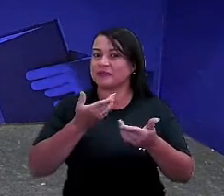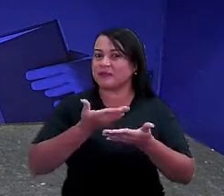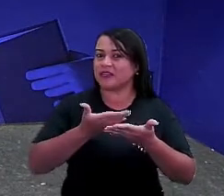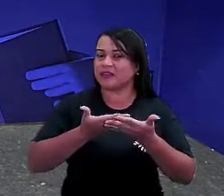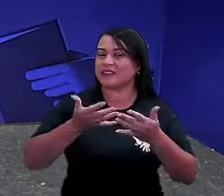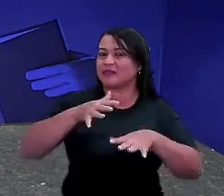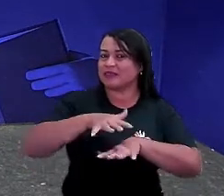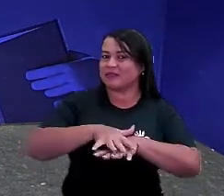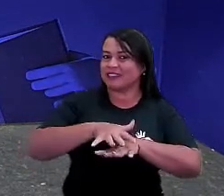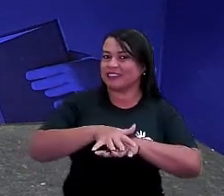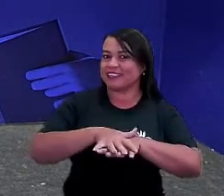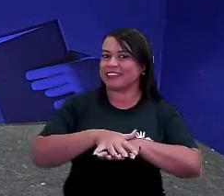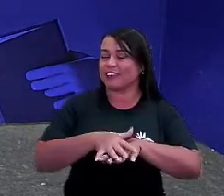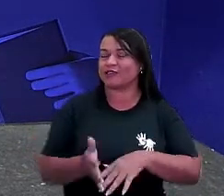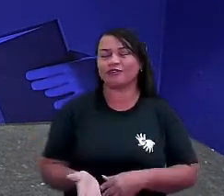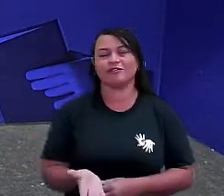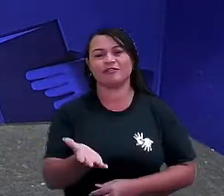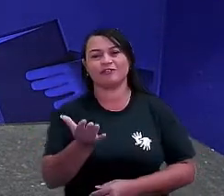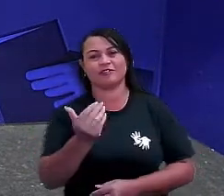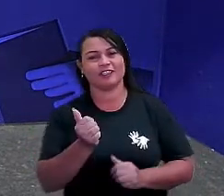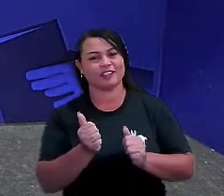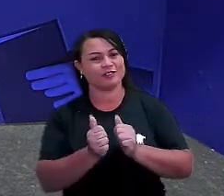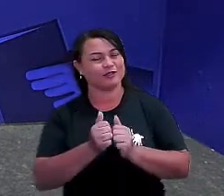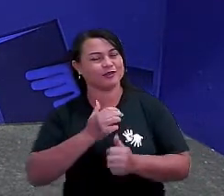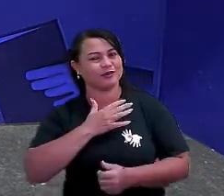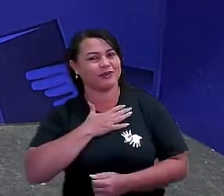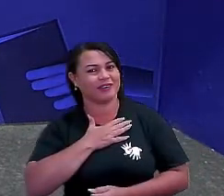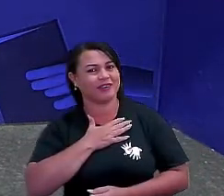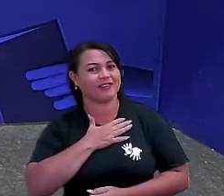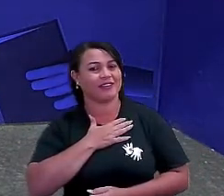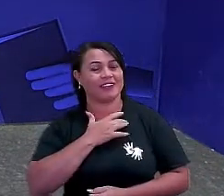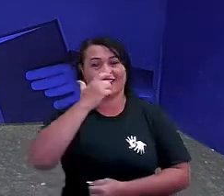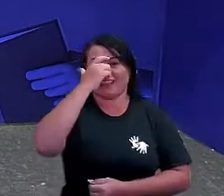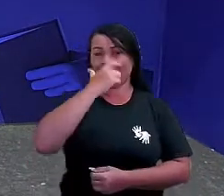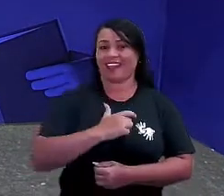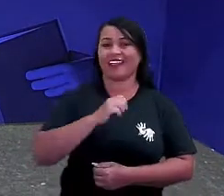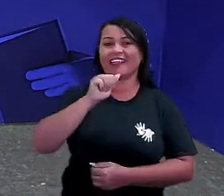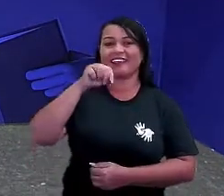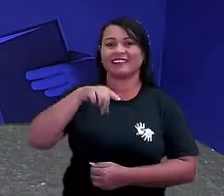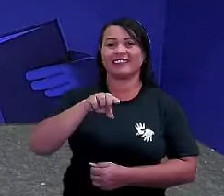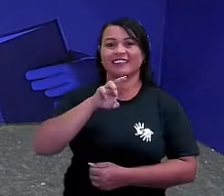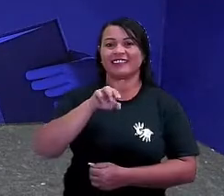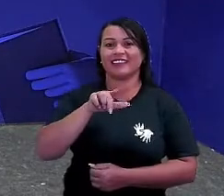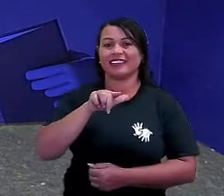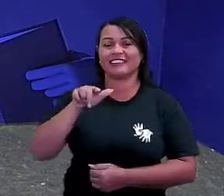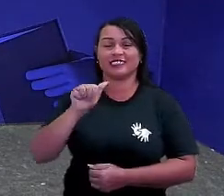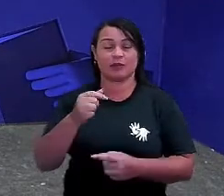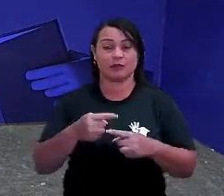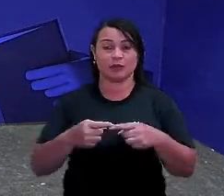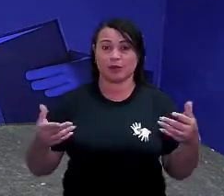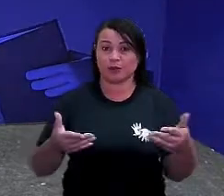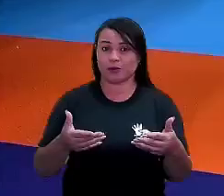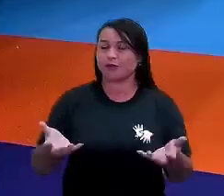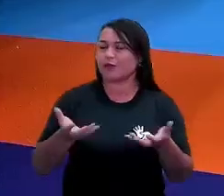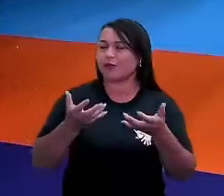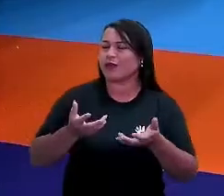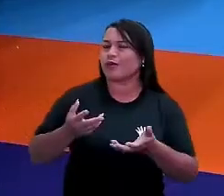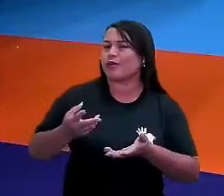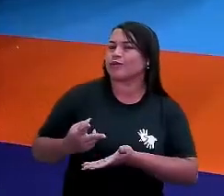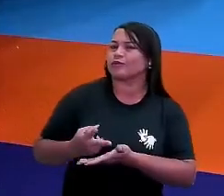uma aula de matemática. Então, vem comigo, Andresa Sacramento, porque hoje eu